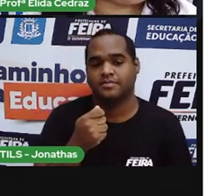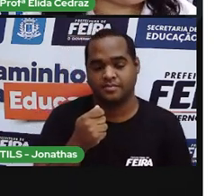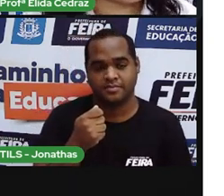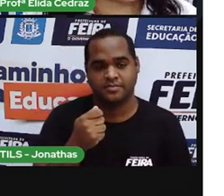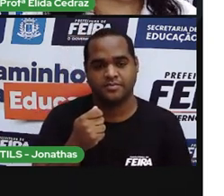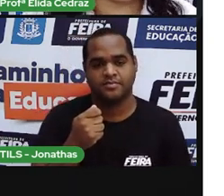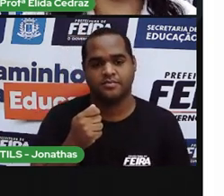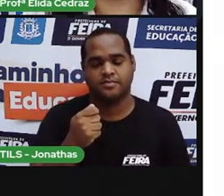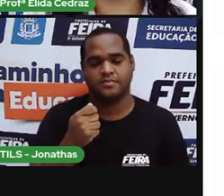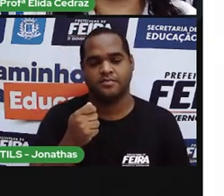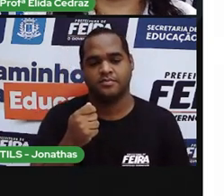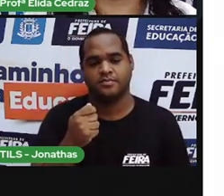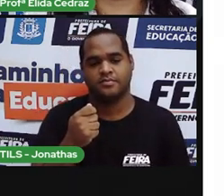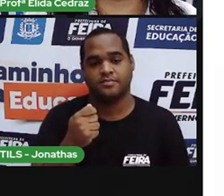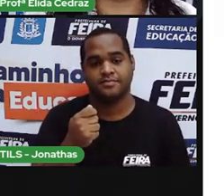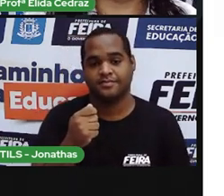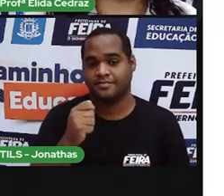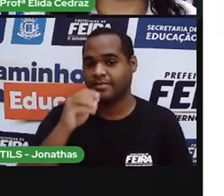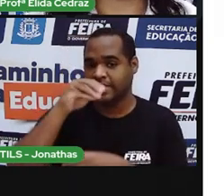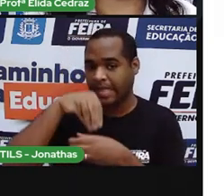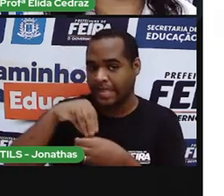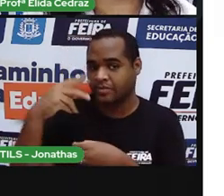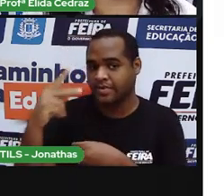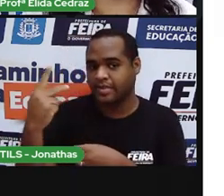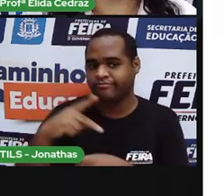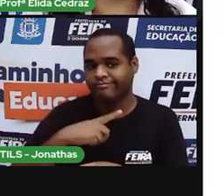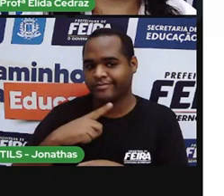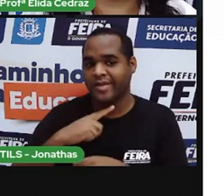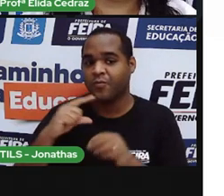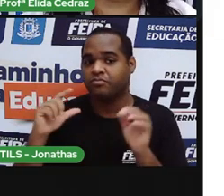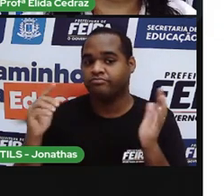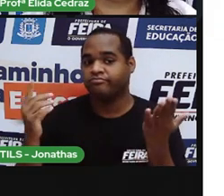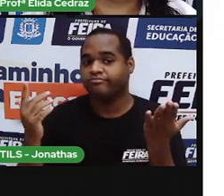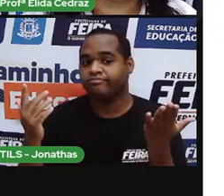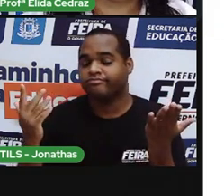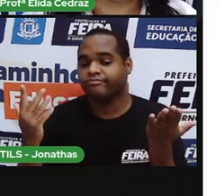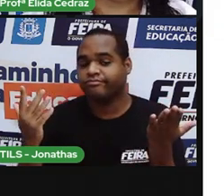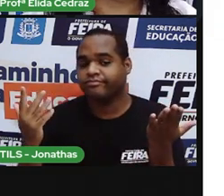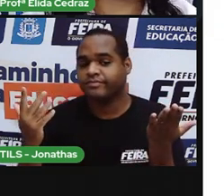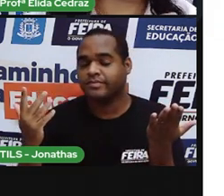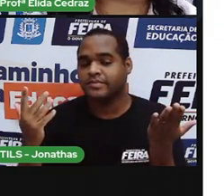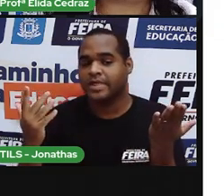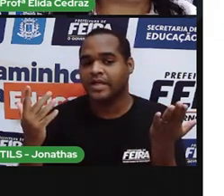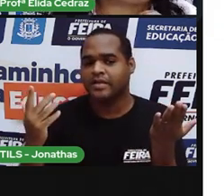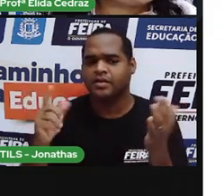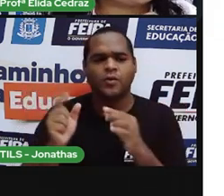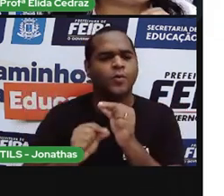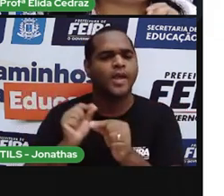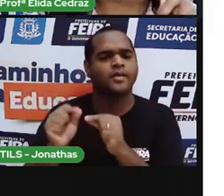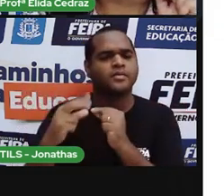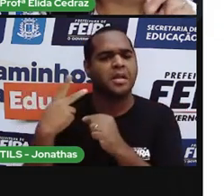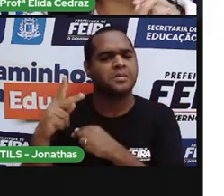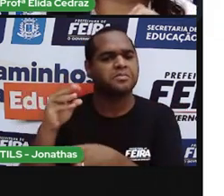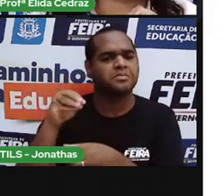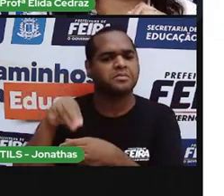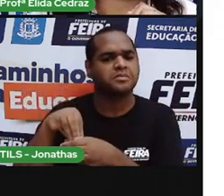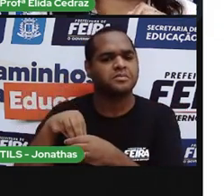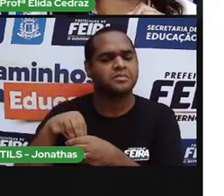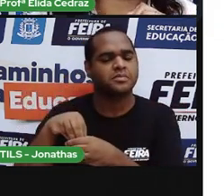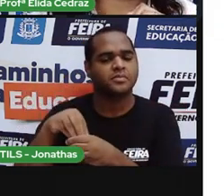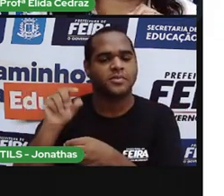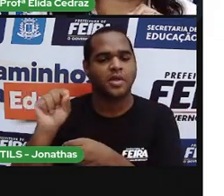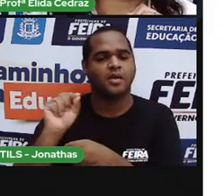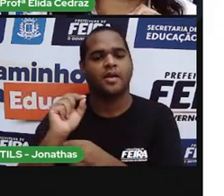Número 2. Dentro dele mora um... Quem é que mora lá